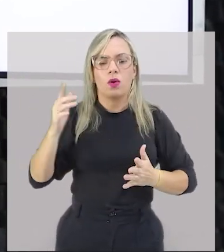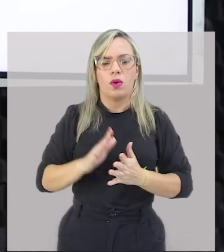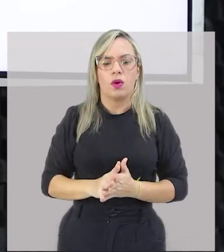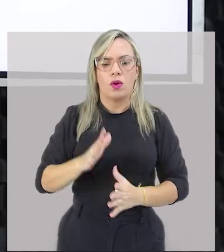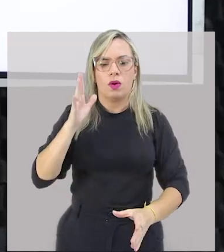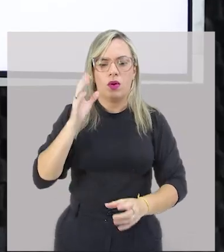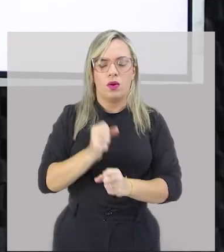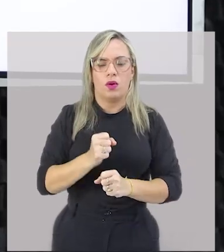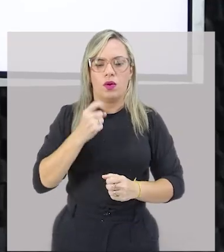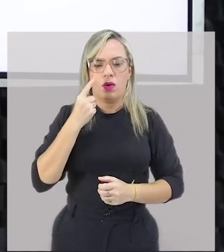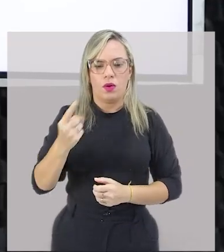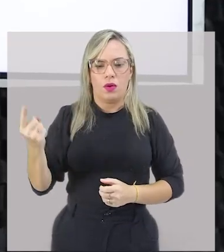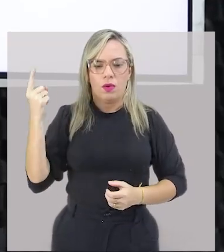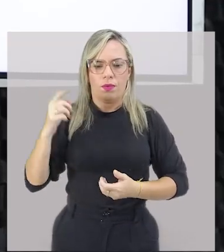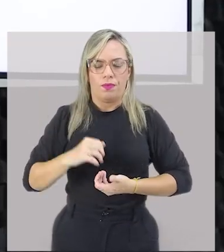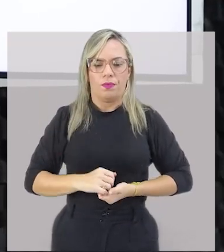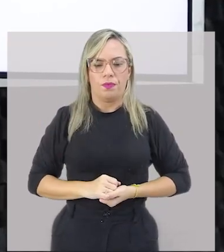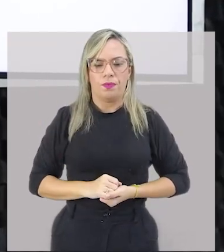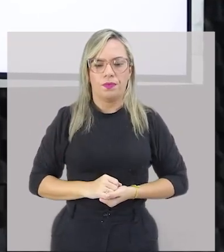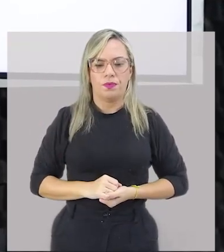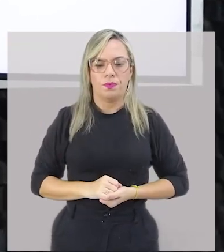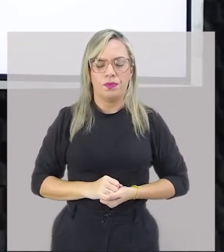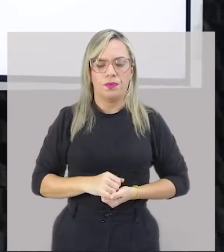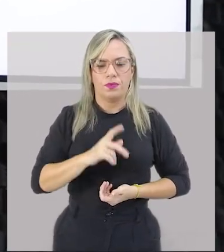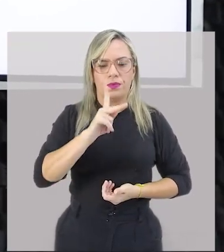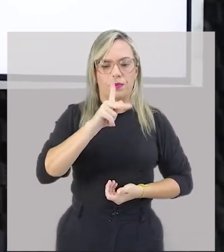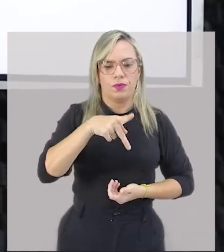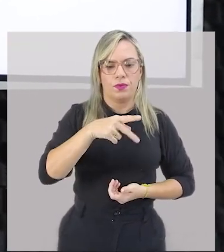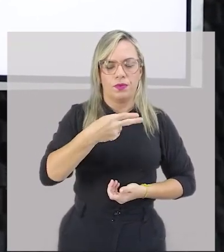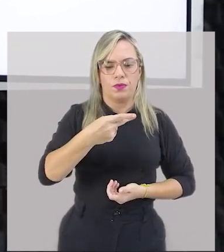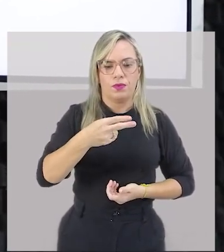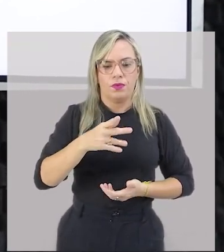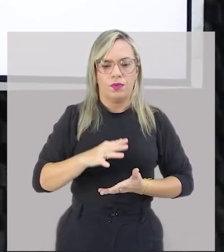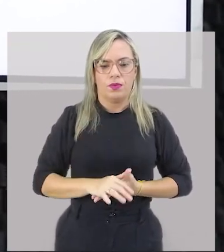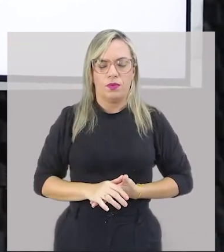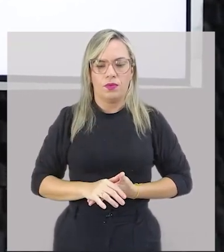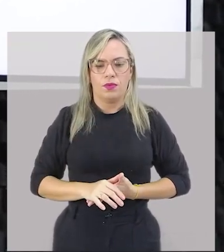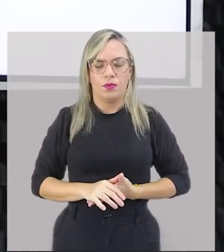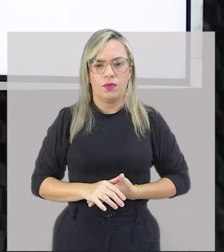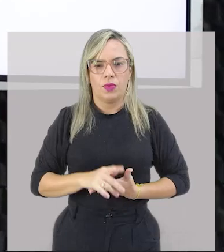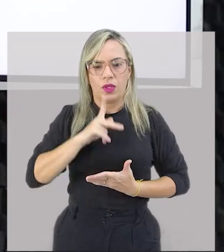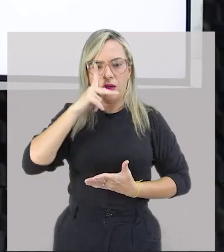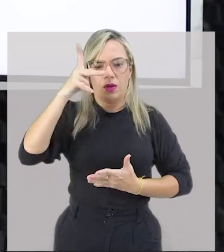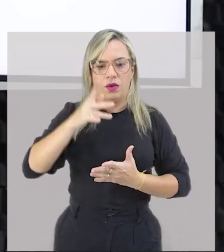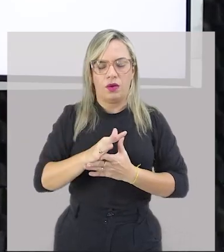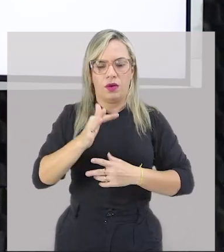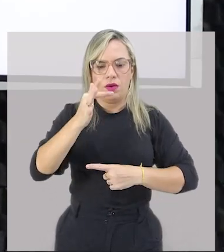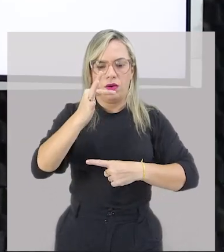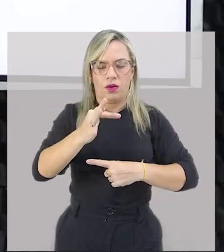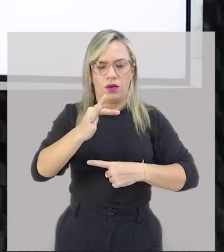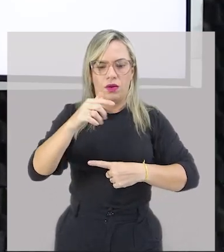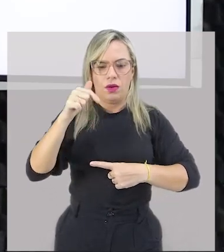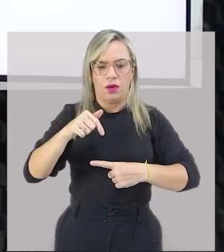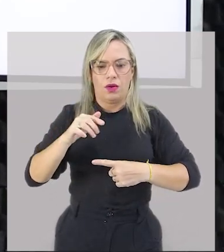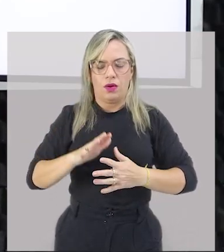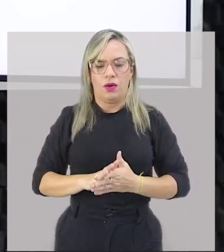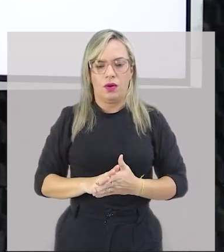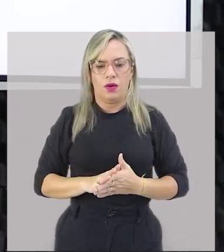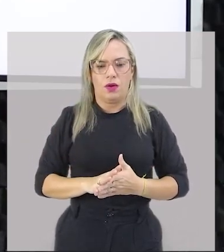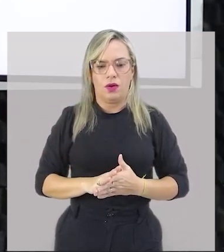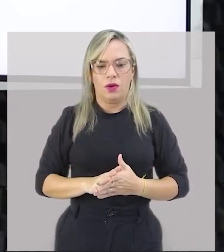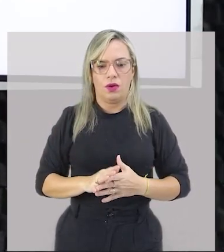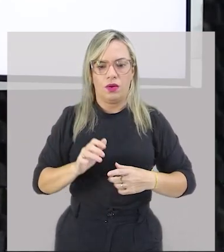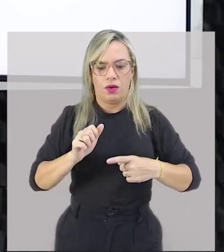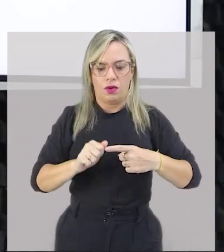pressão? Pressão é a razão entre a força aplicada em uma determinada